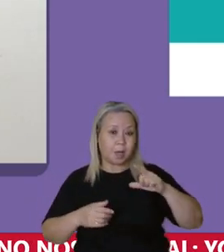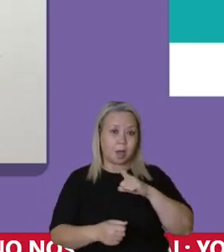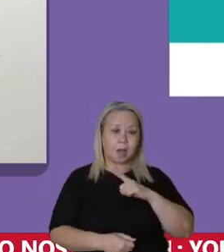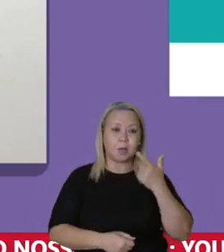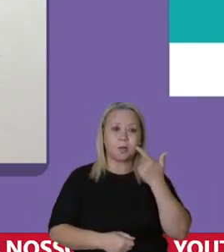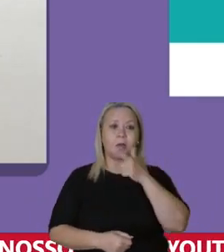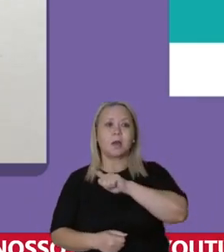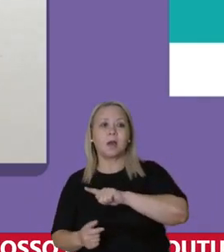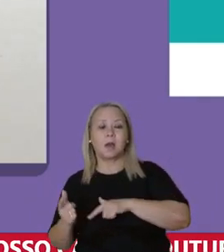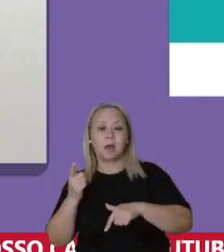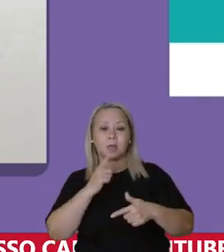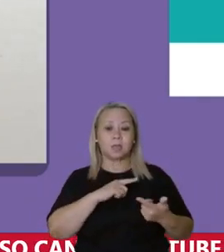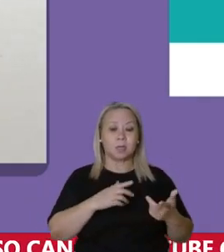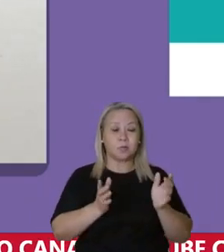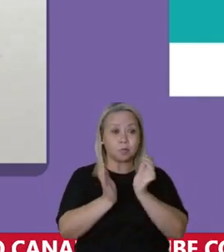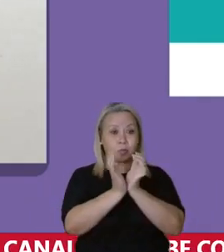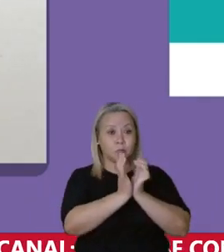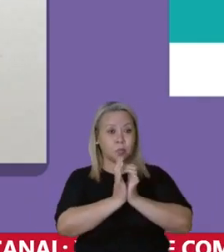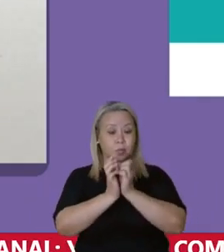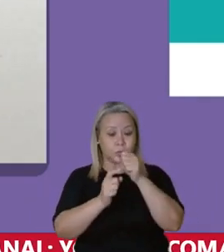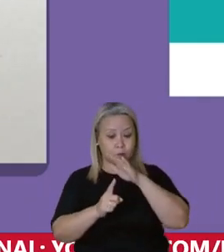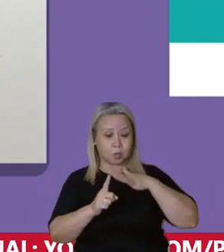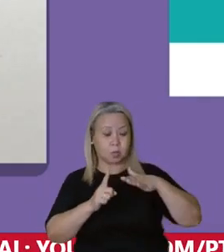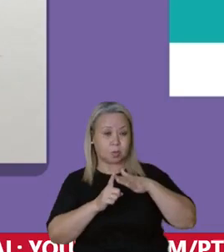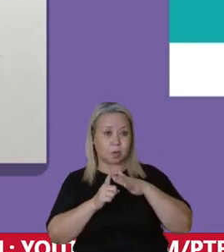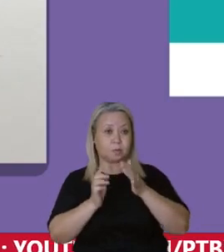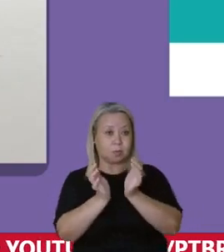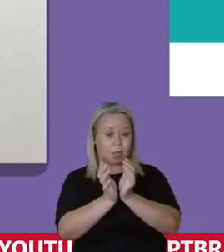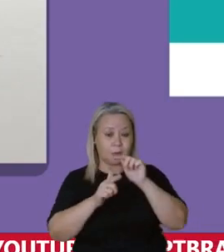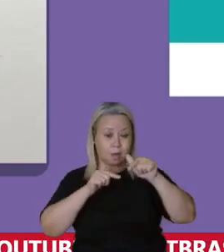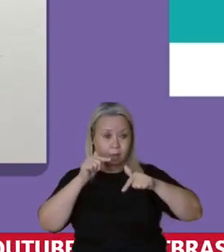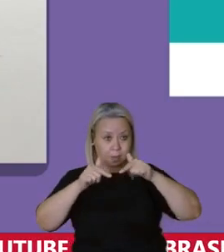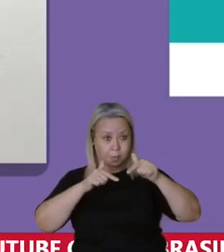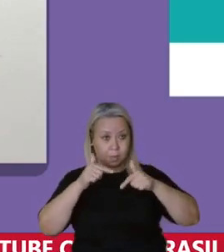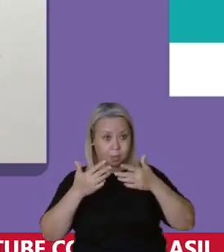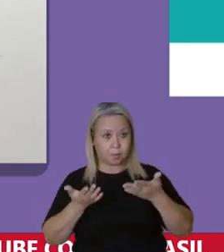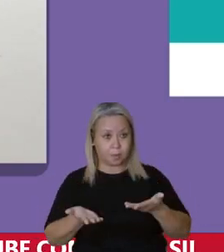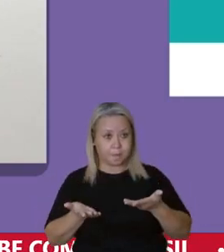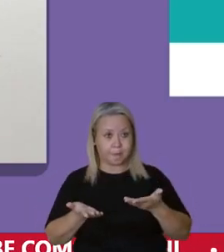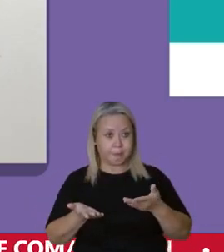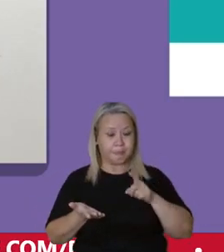acesso ao conjunto da sociedade, ao conjunto da classe trabalhadora,